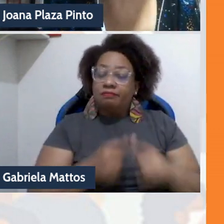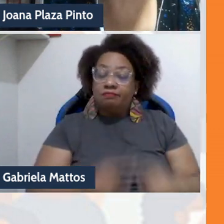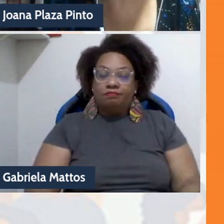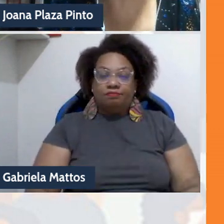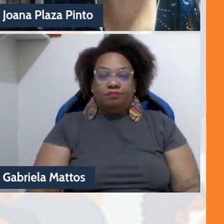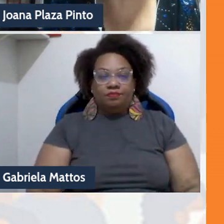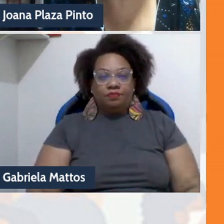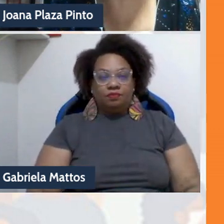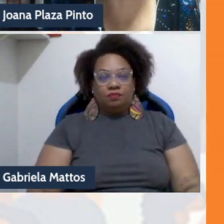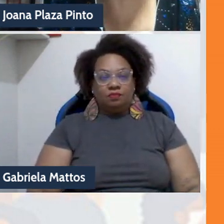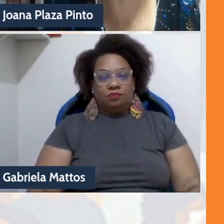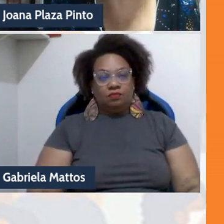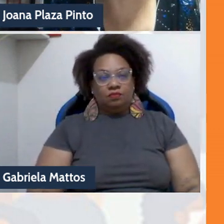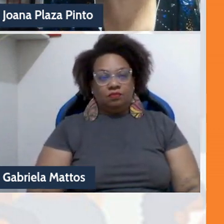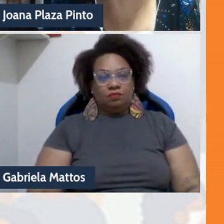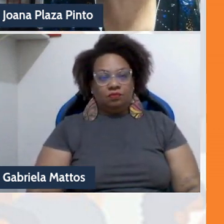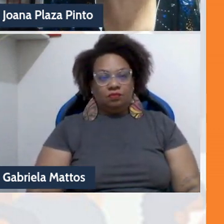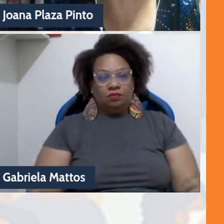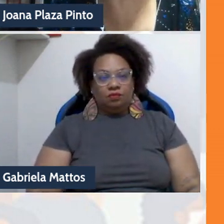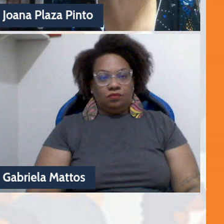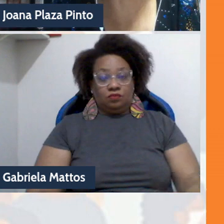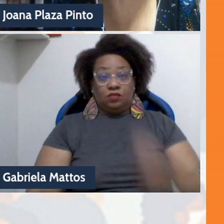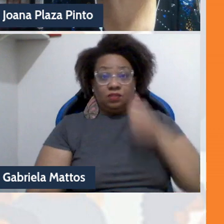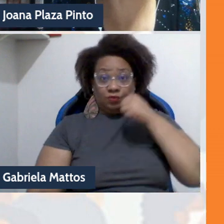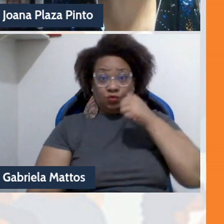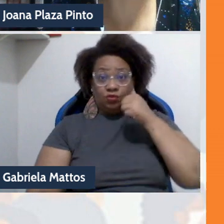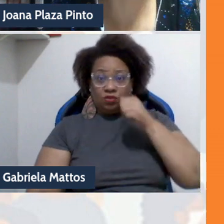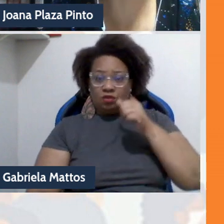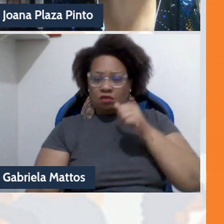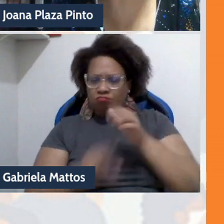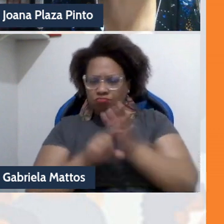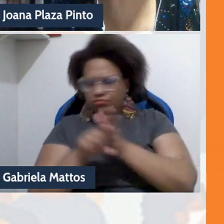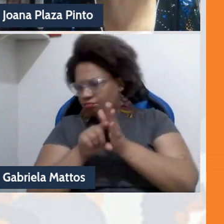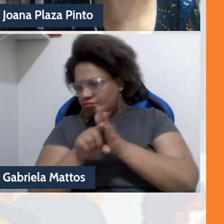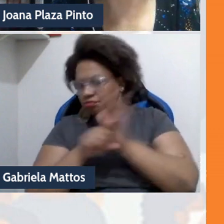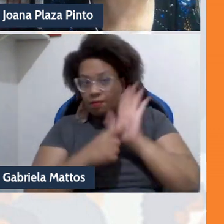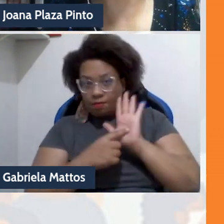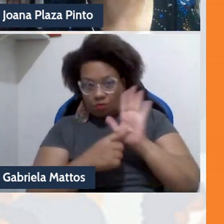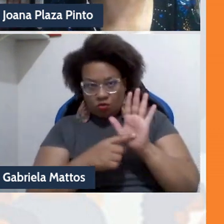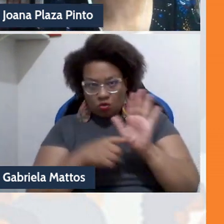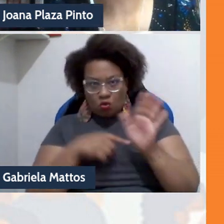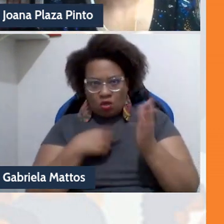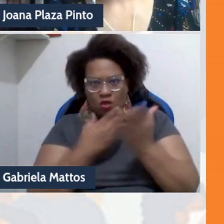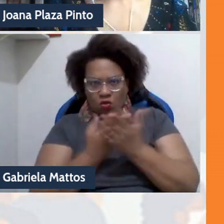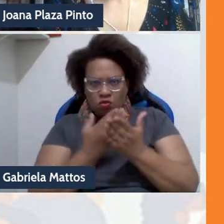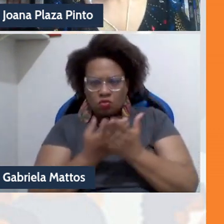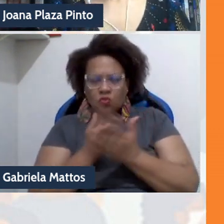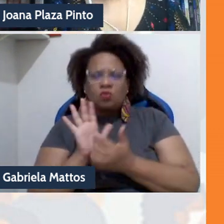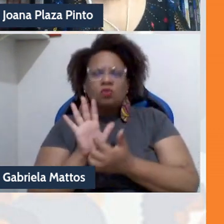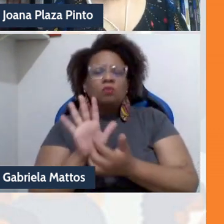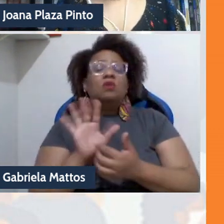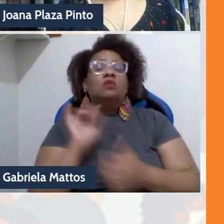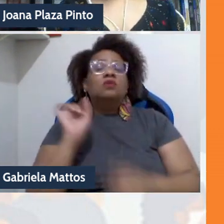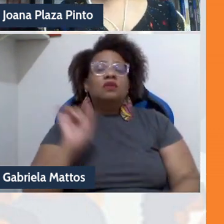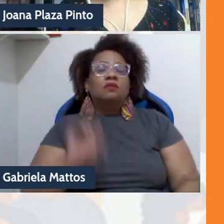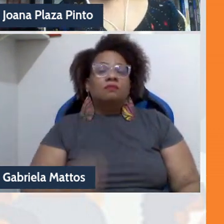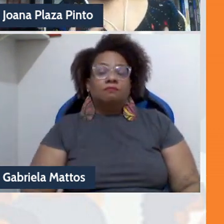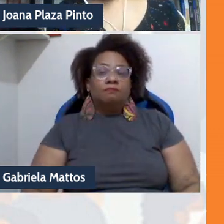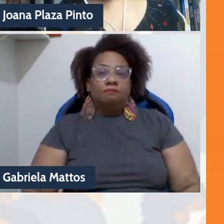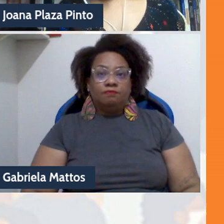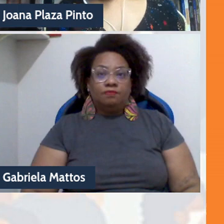a outra coisa que elas mostraram nos estudos, né, que eu fiz o levantamento, é que